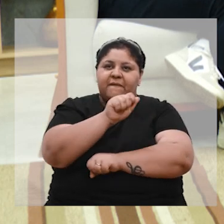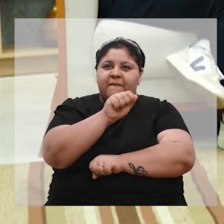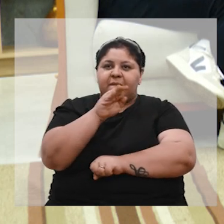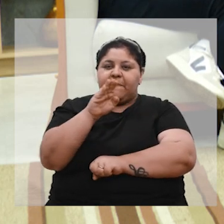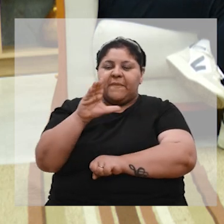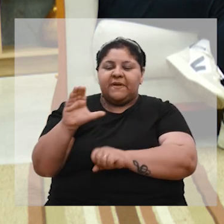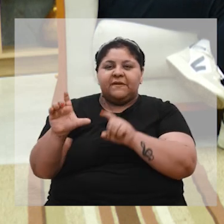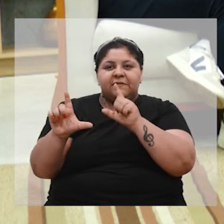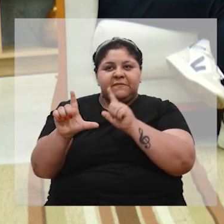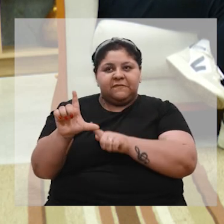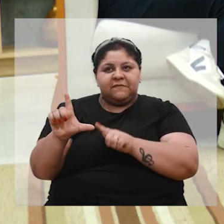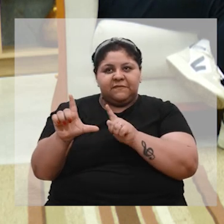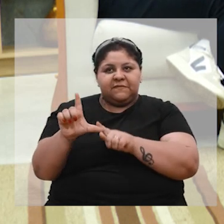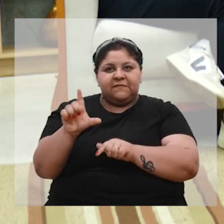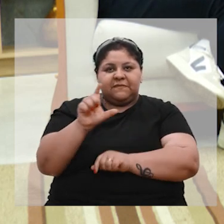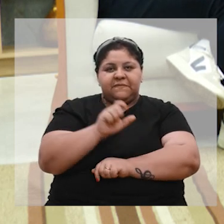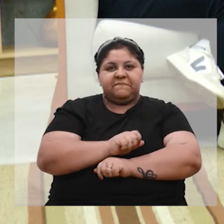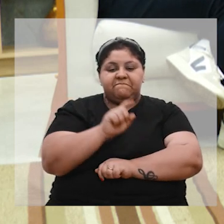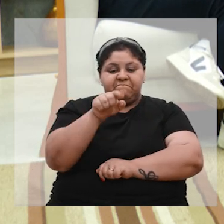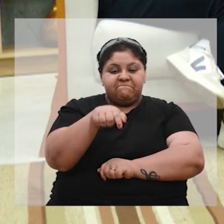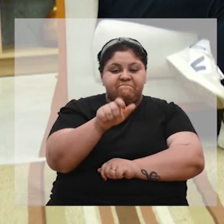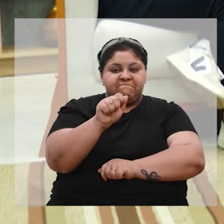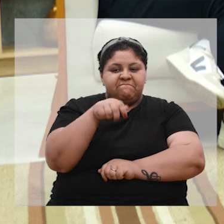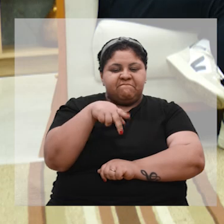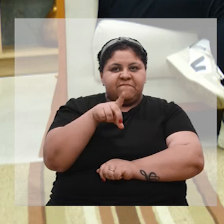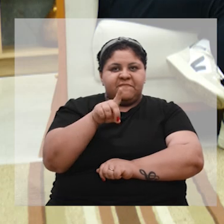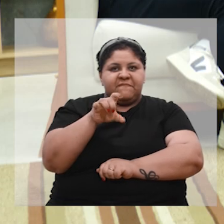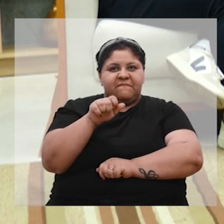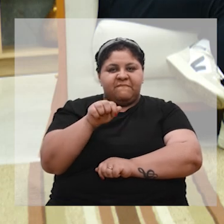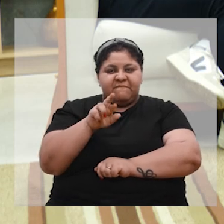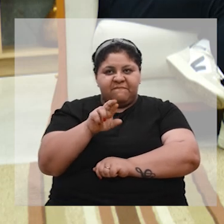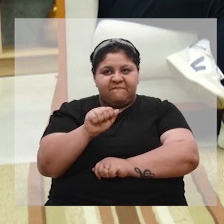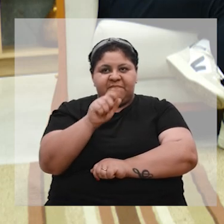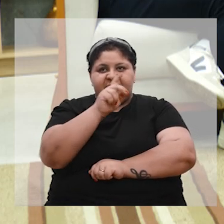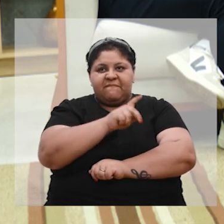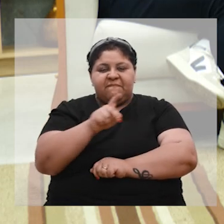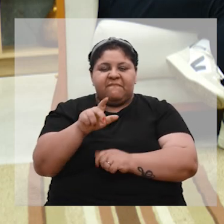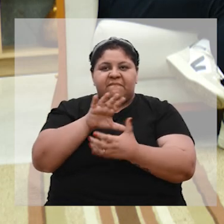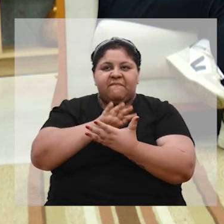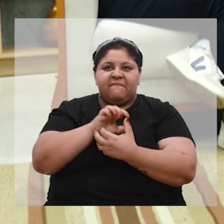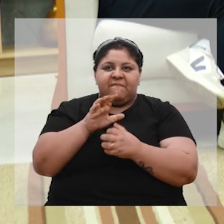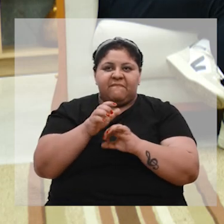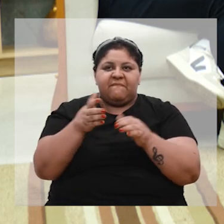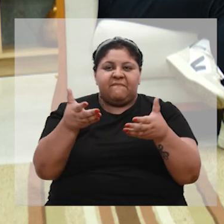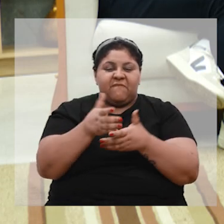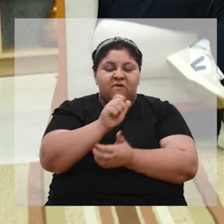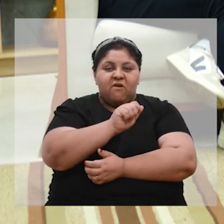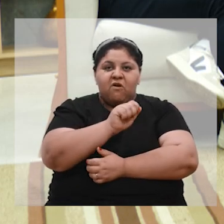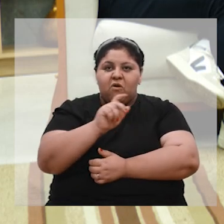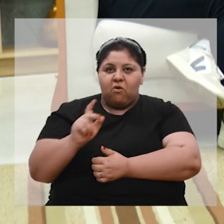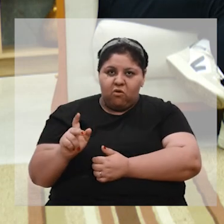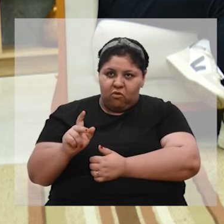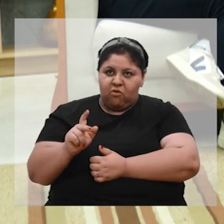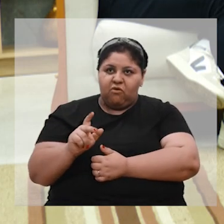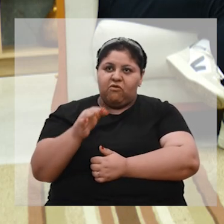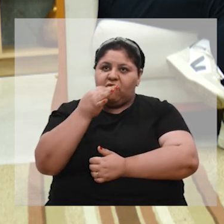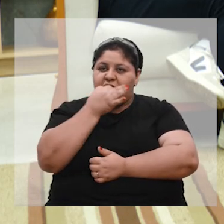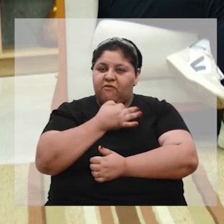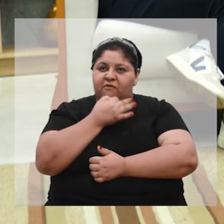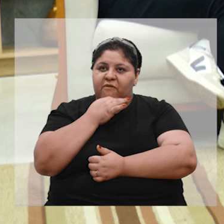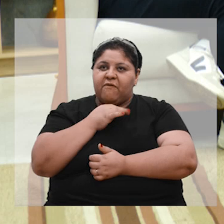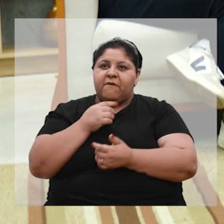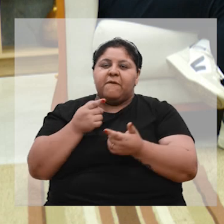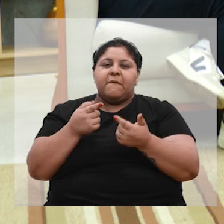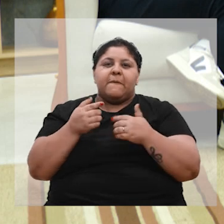pós-graduação em alfabetização e letramento, a Andiara de Lucena Mello, professora de artes, atualmente aposentada da